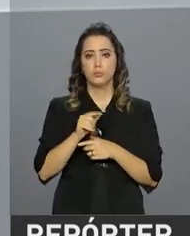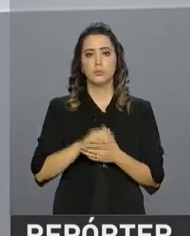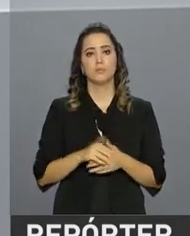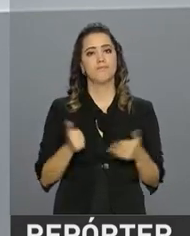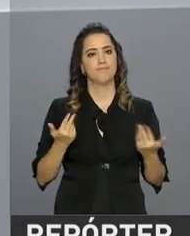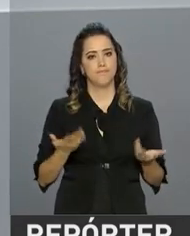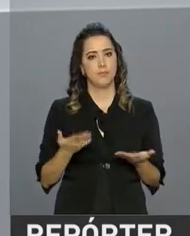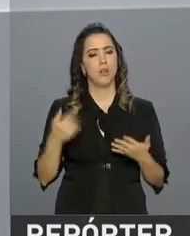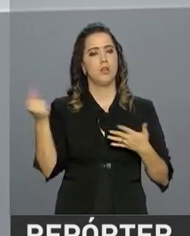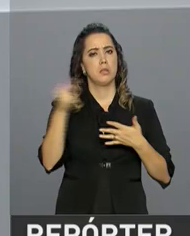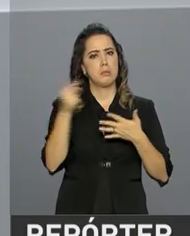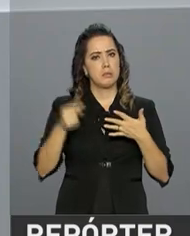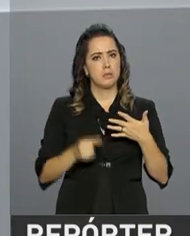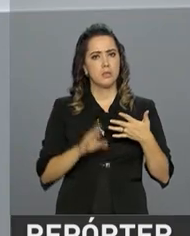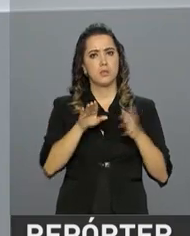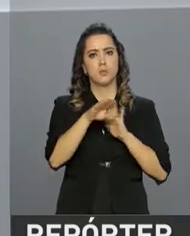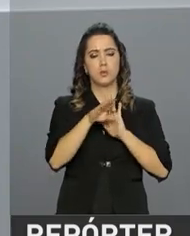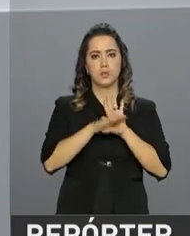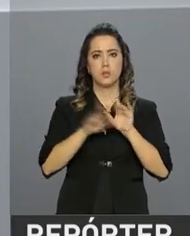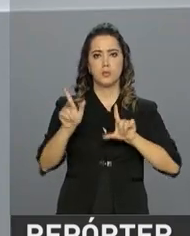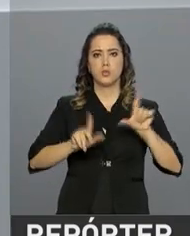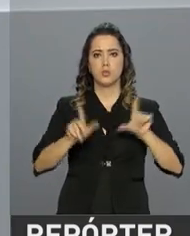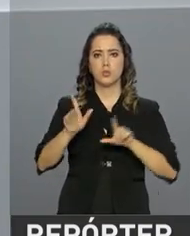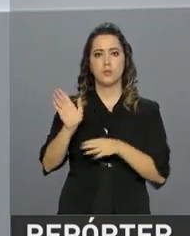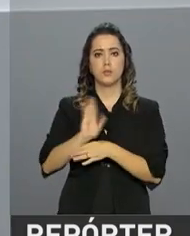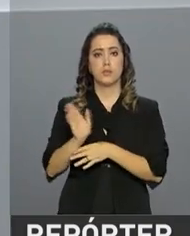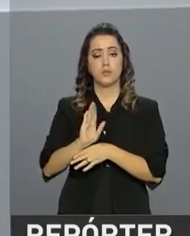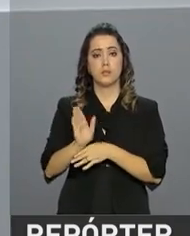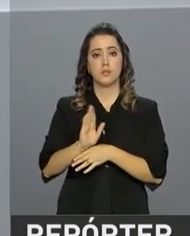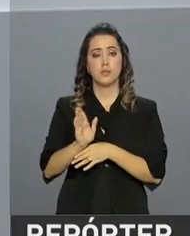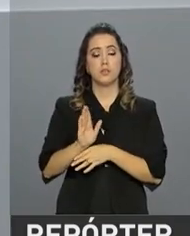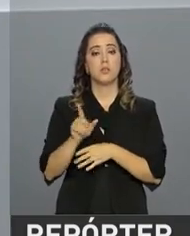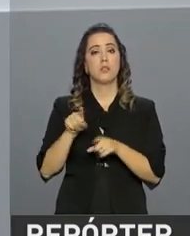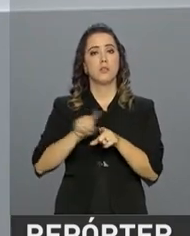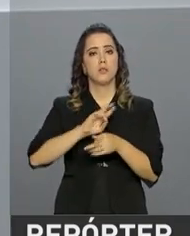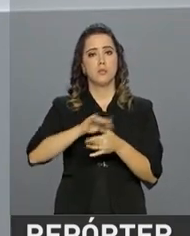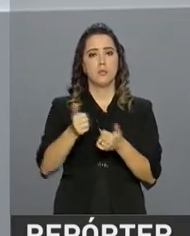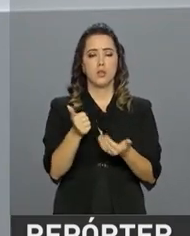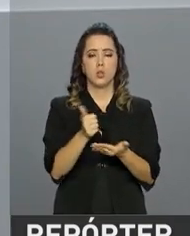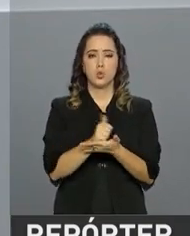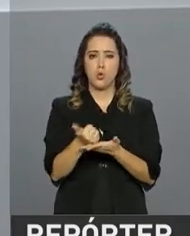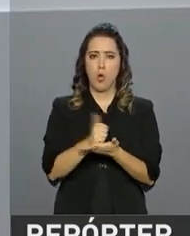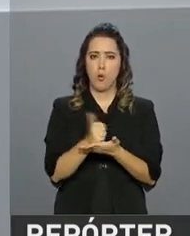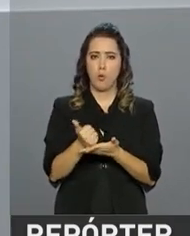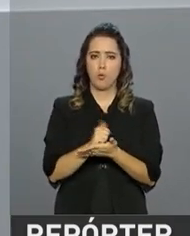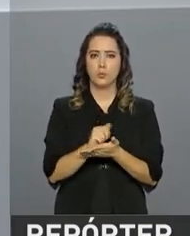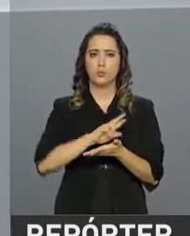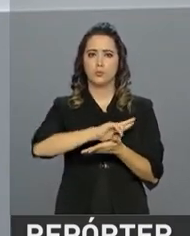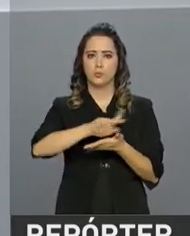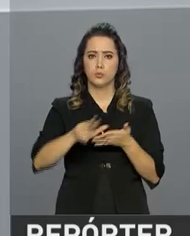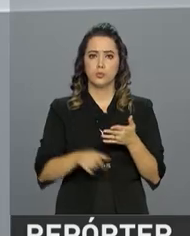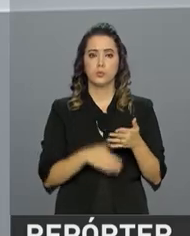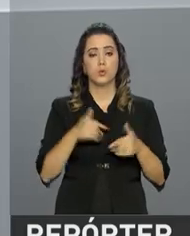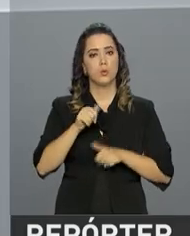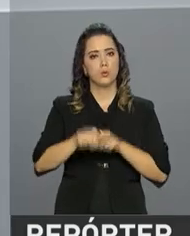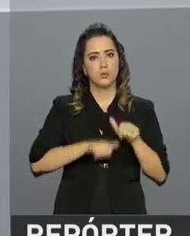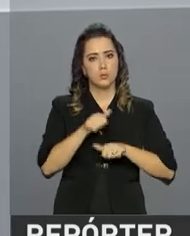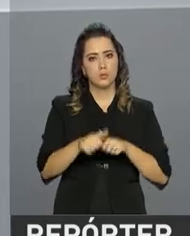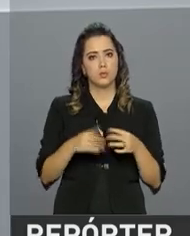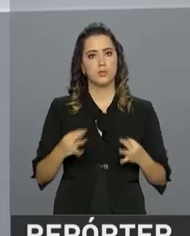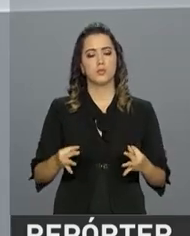recomendado. São classificados programas de televisão, cinema e vídeo, jogos eletrônicos e aplicativos. E com tantas